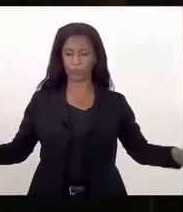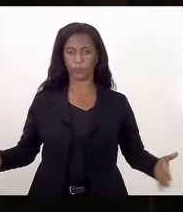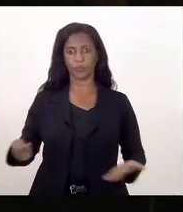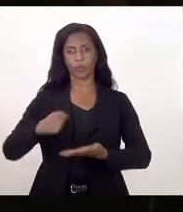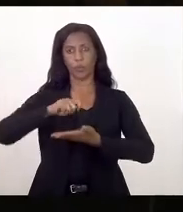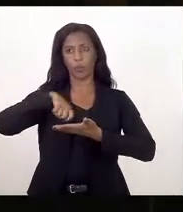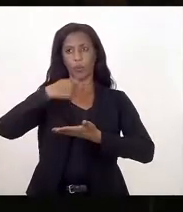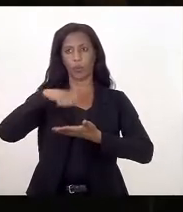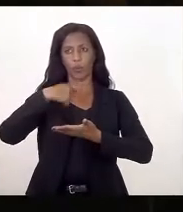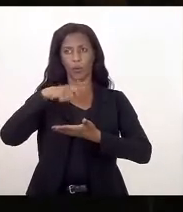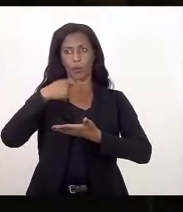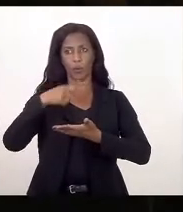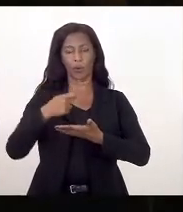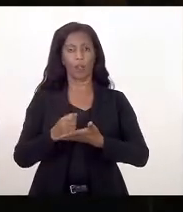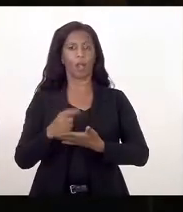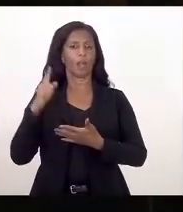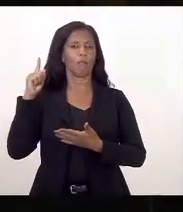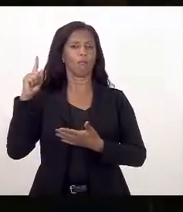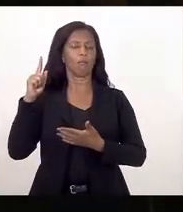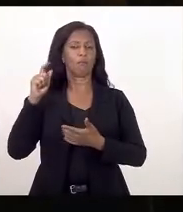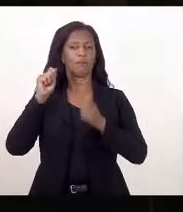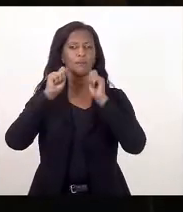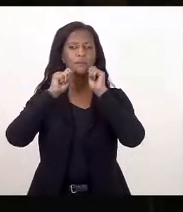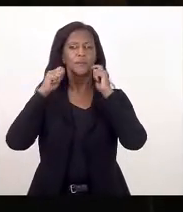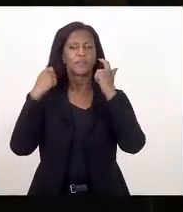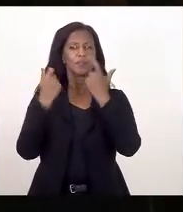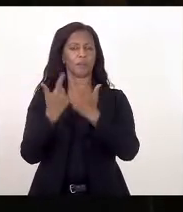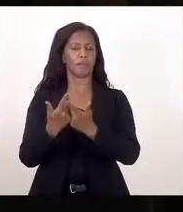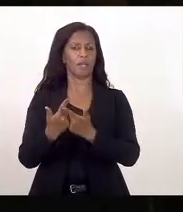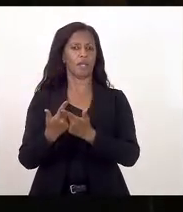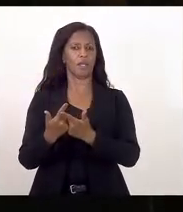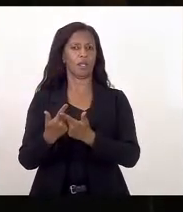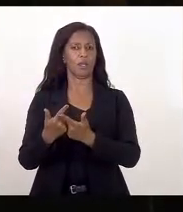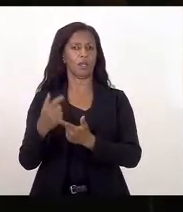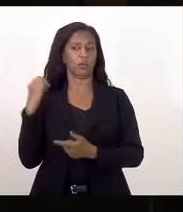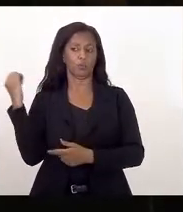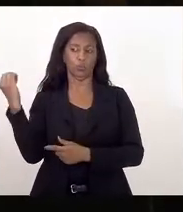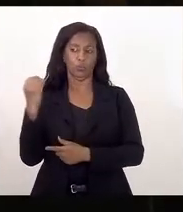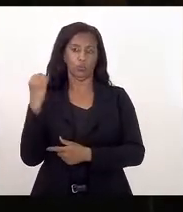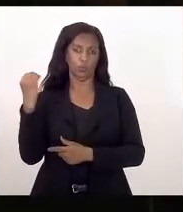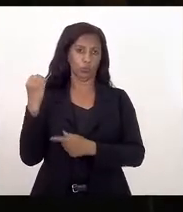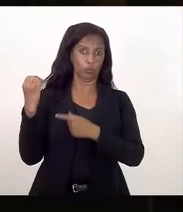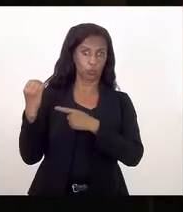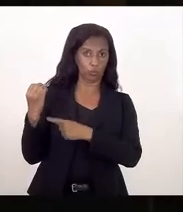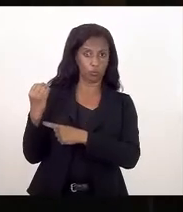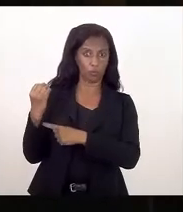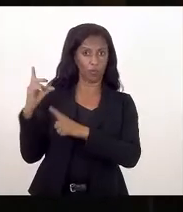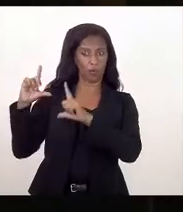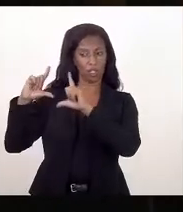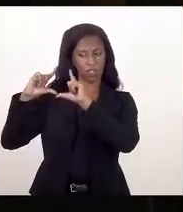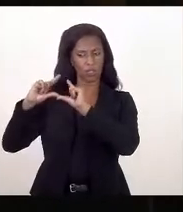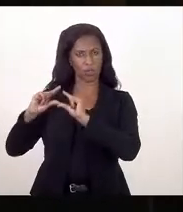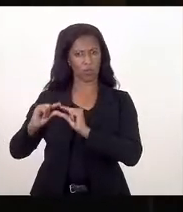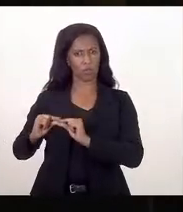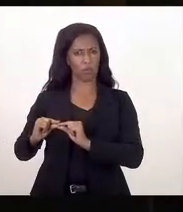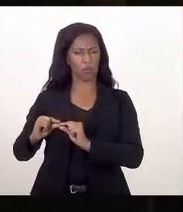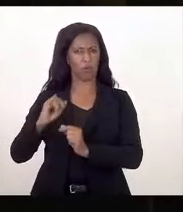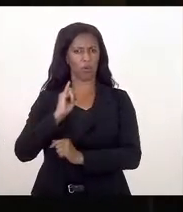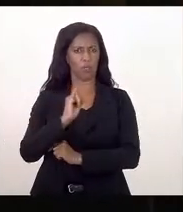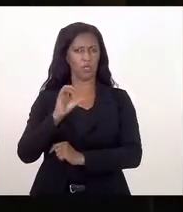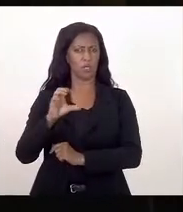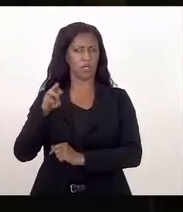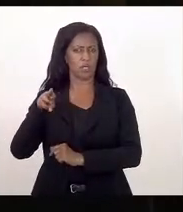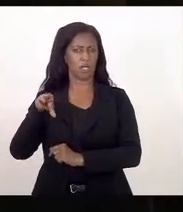Legislativa do Rio Grande do Sul e lá ele disse que ano que vem o Rio Grande do Sul vai reduzir a alíquota de ICMS